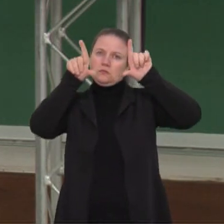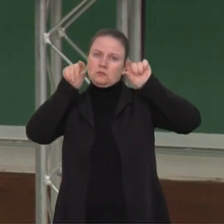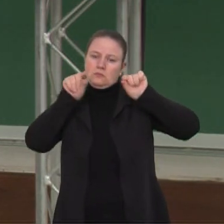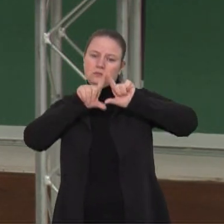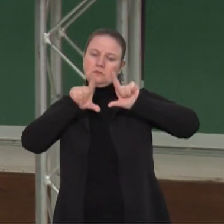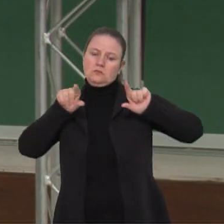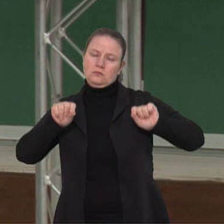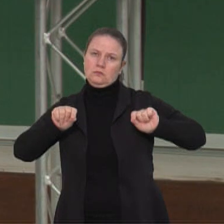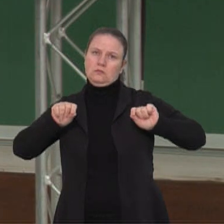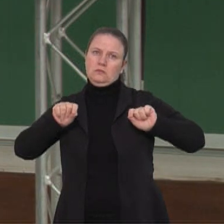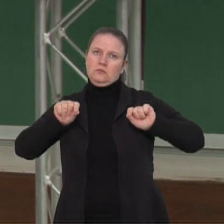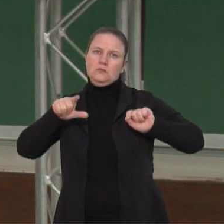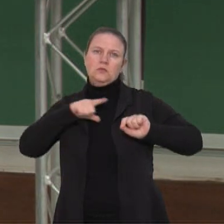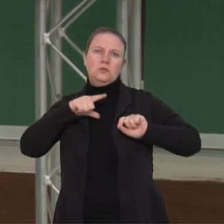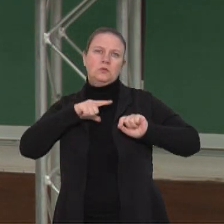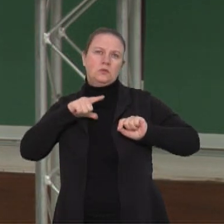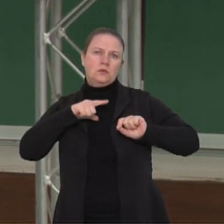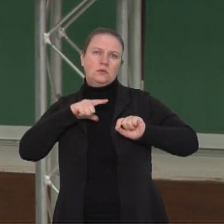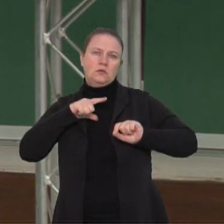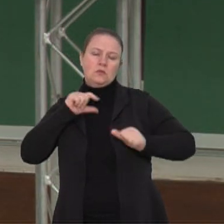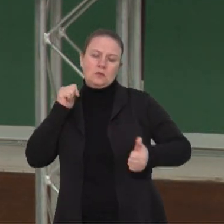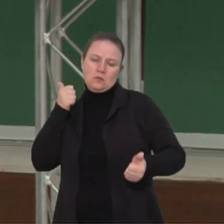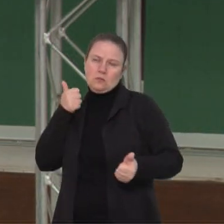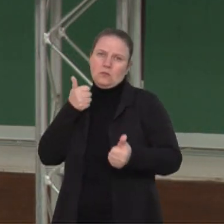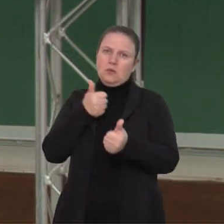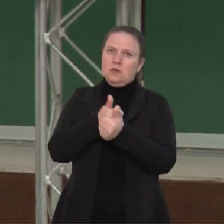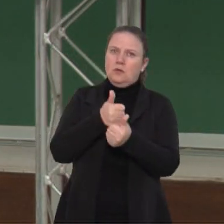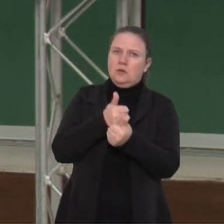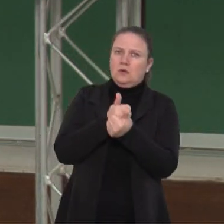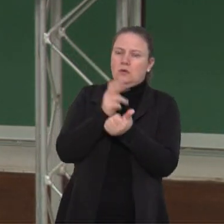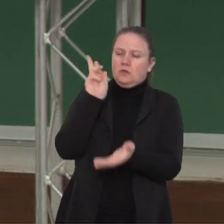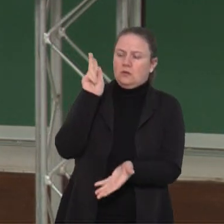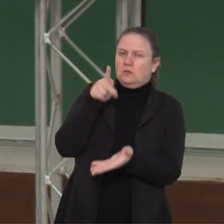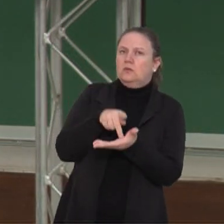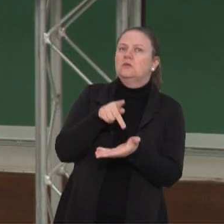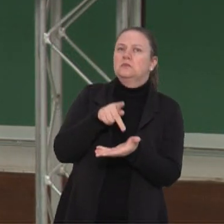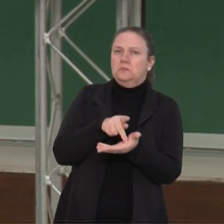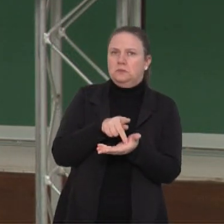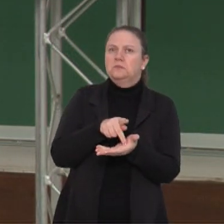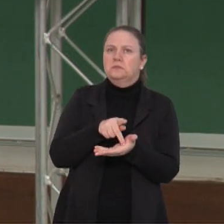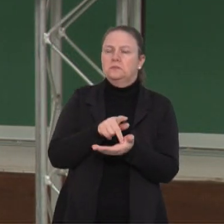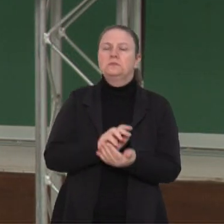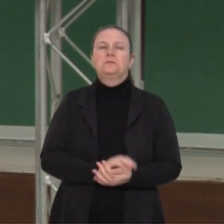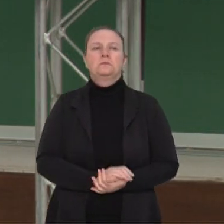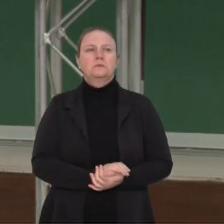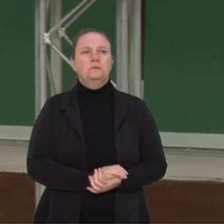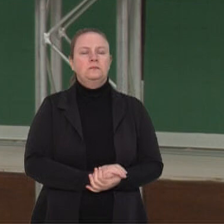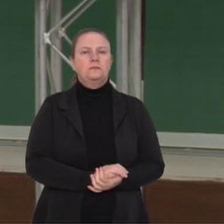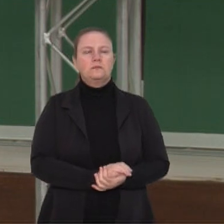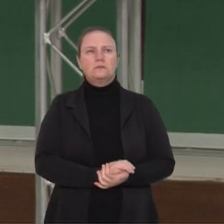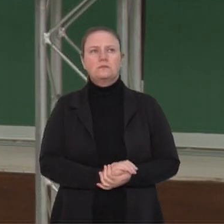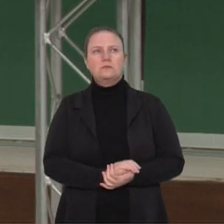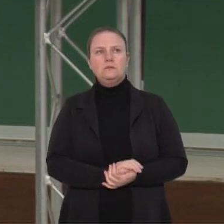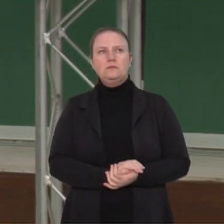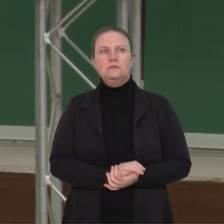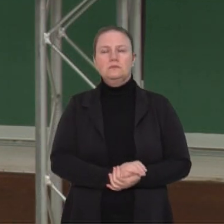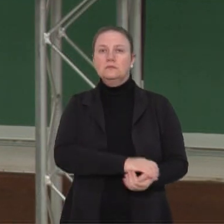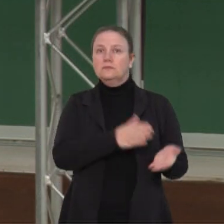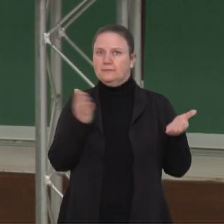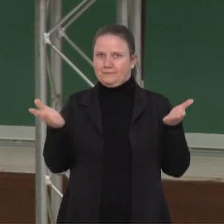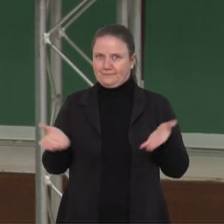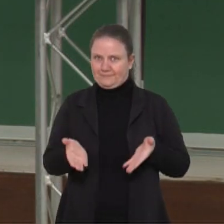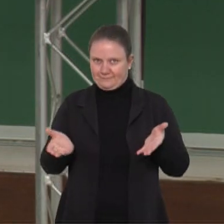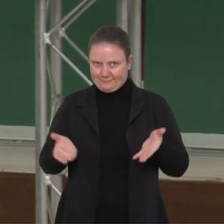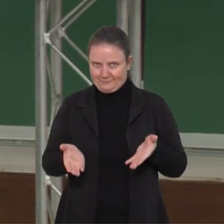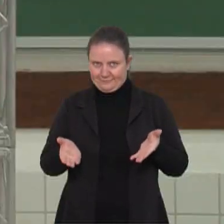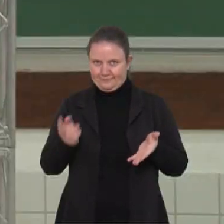linguagem denotativa, a linguagem mais próxima do real, do dicionário. Tudo bem? Agora